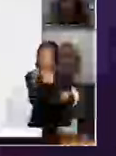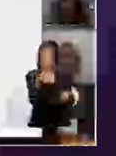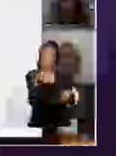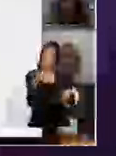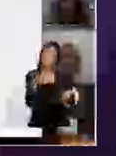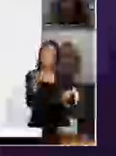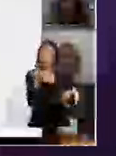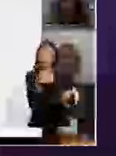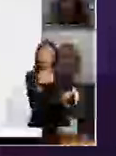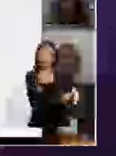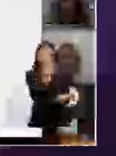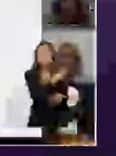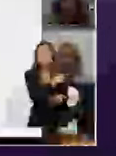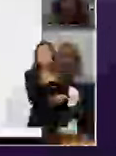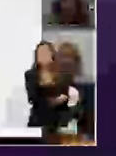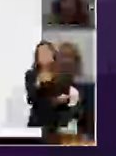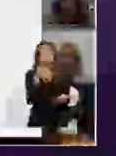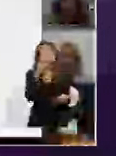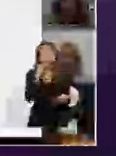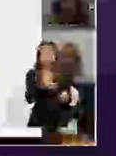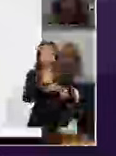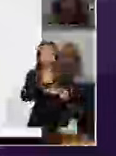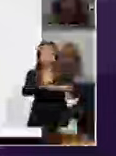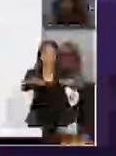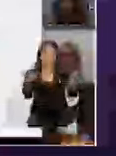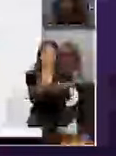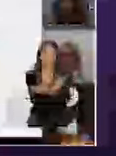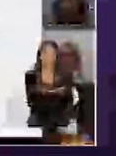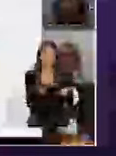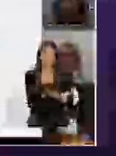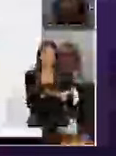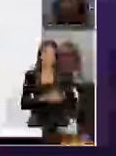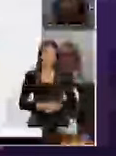status vacinal, porque isso não impediu a evolução de surtos.